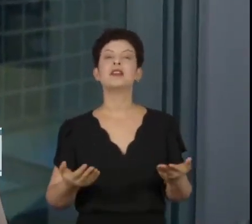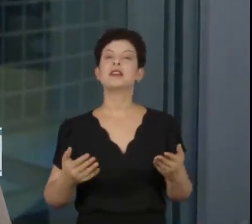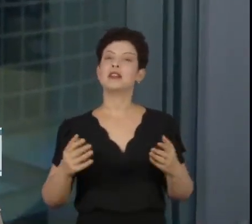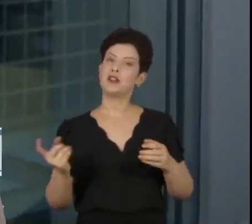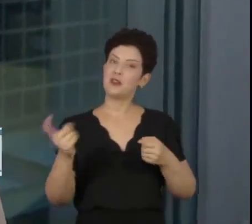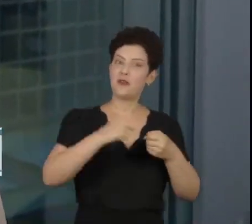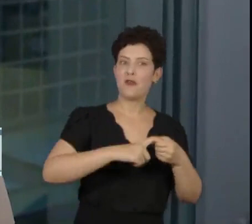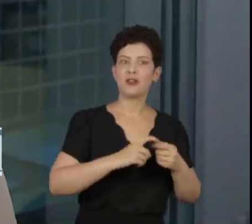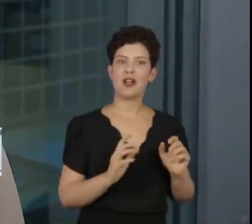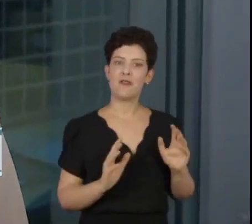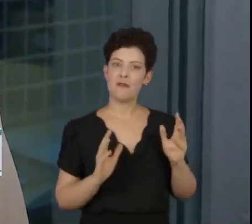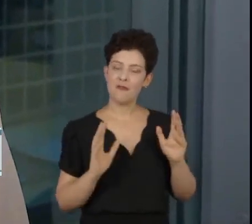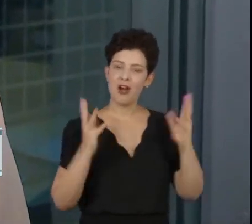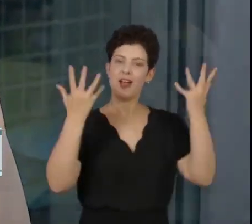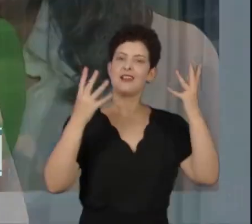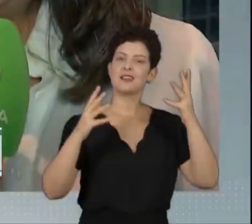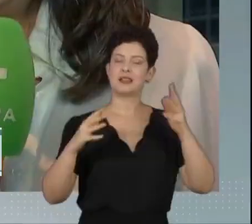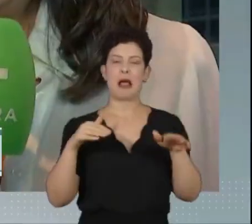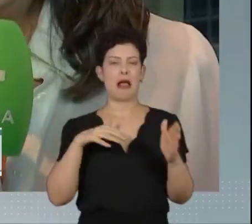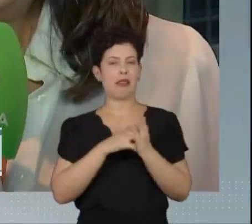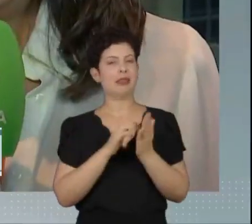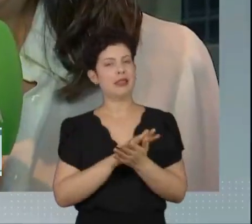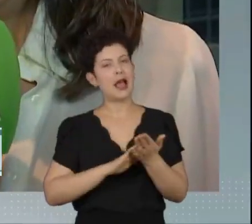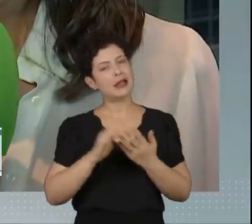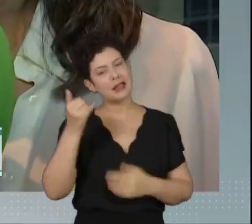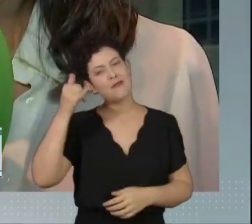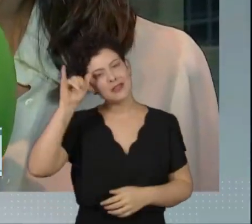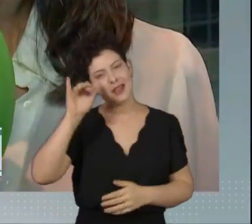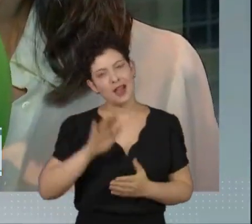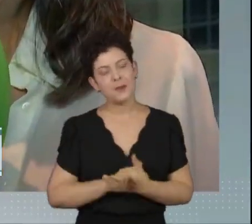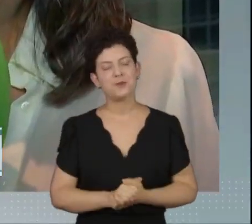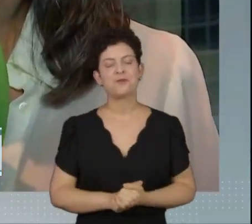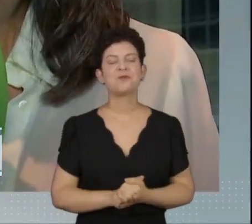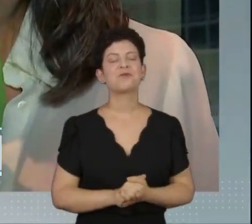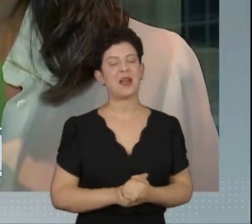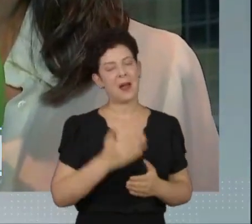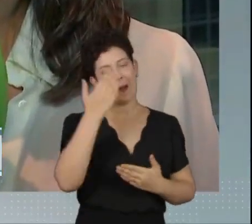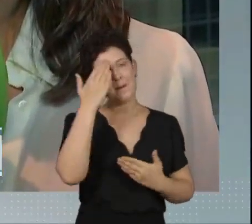festa, sem acidentes no caminho, né, Aldo? Sem dúvida, Maria. Obrigado pelas informações.